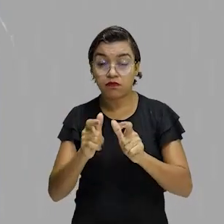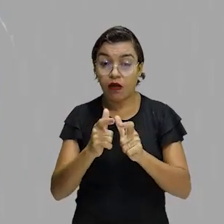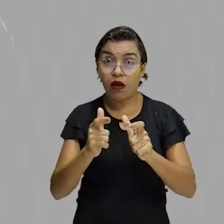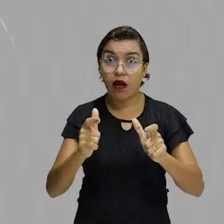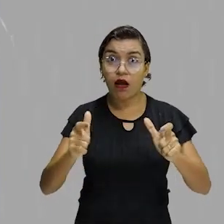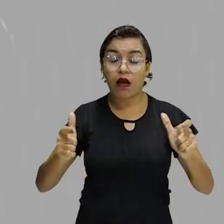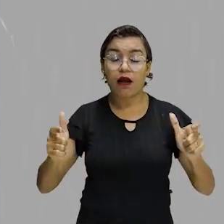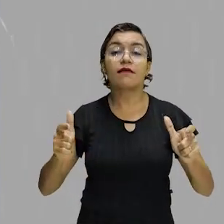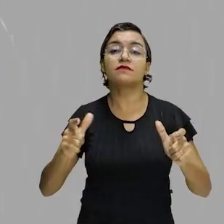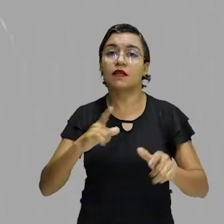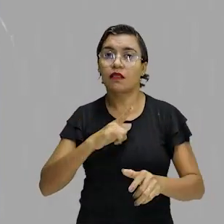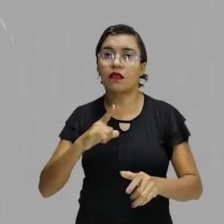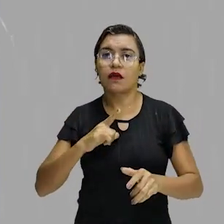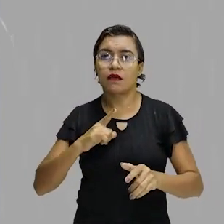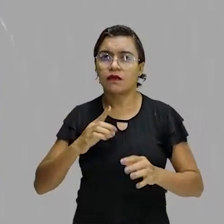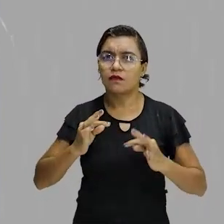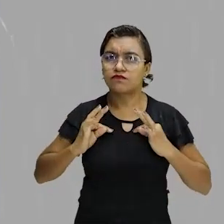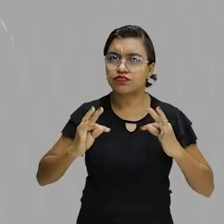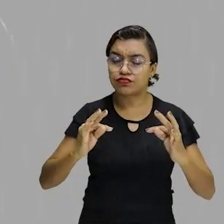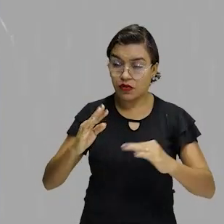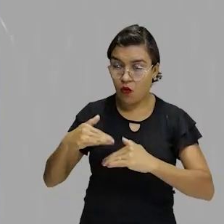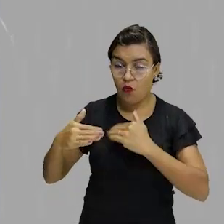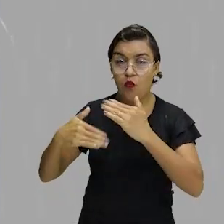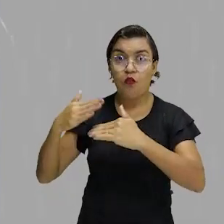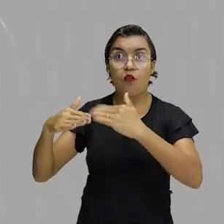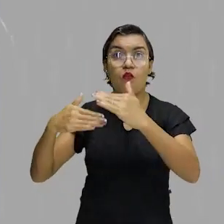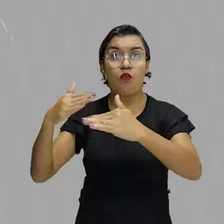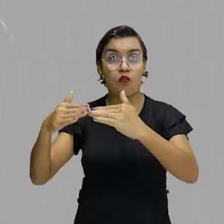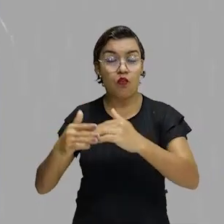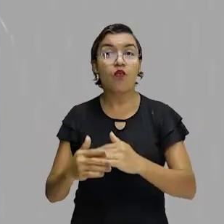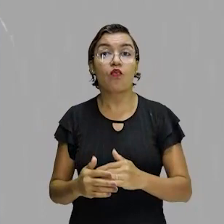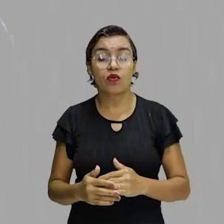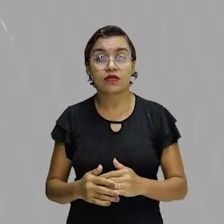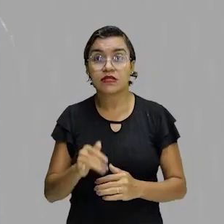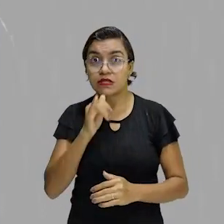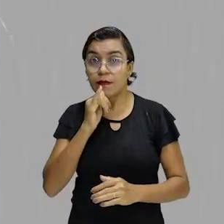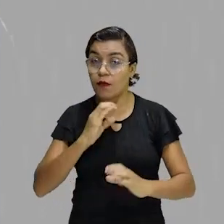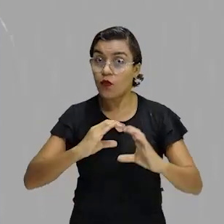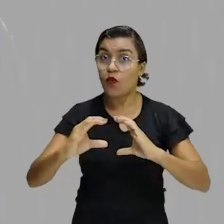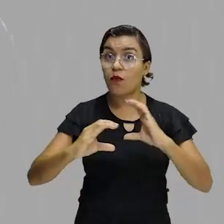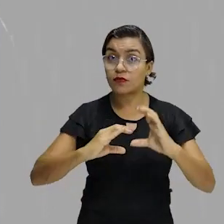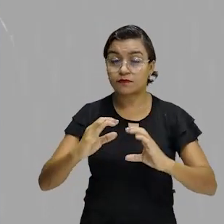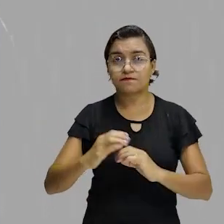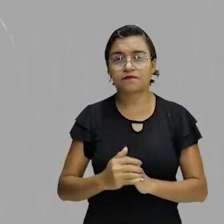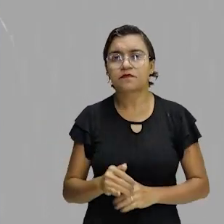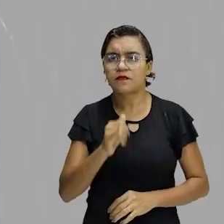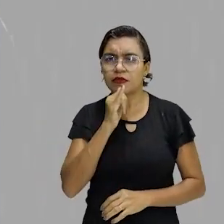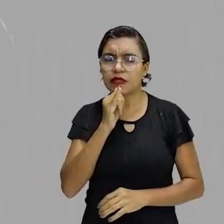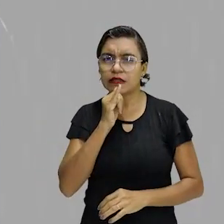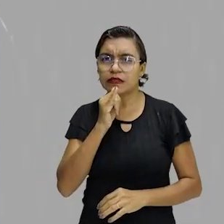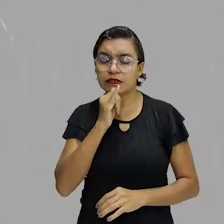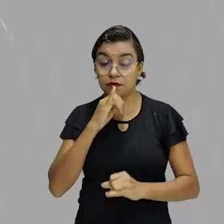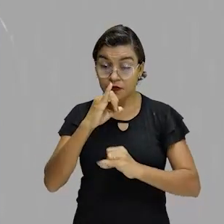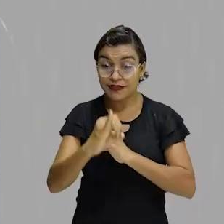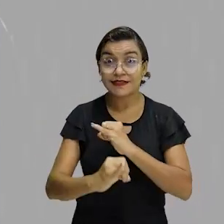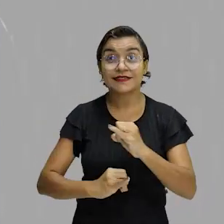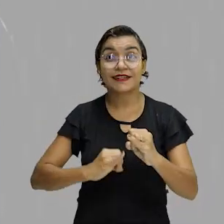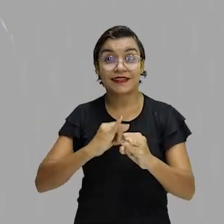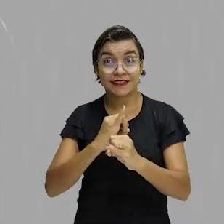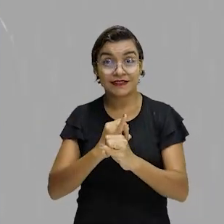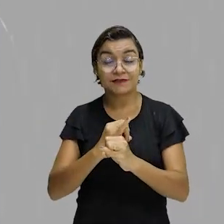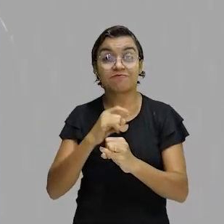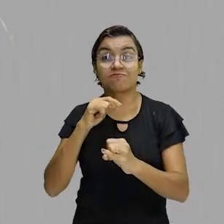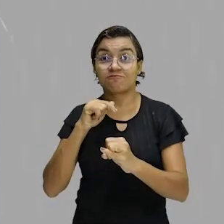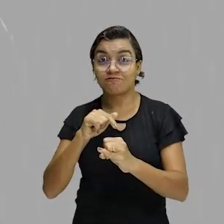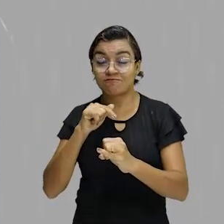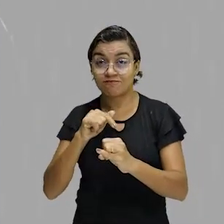Você tem avanços tecnológicos muito significativos nos meios de comunicação. Por exemplo, a internet.